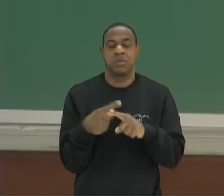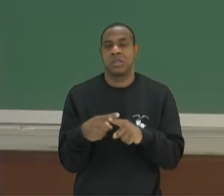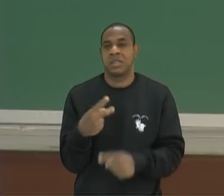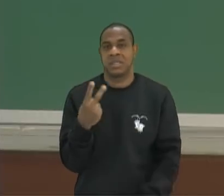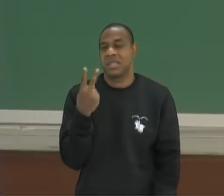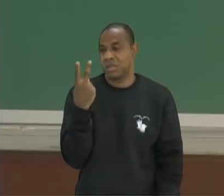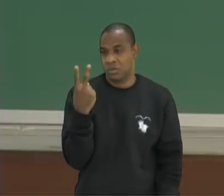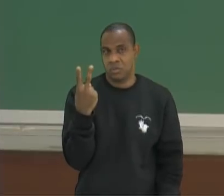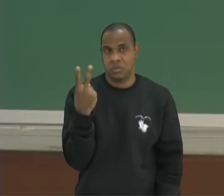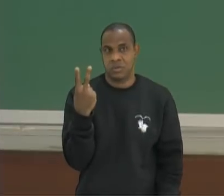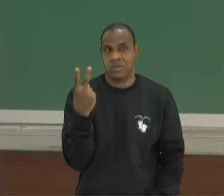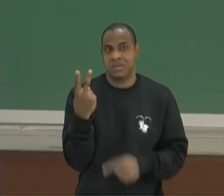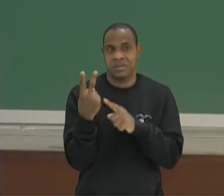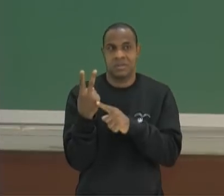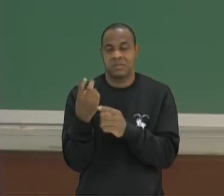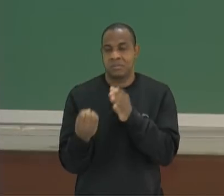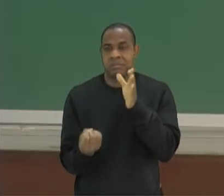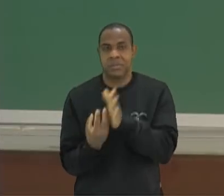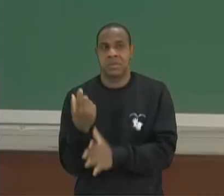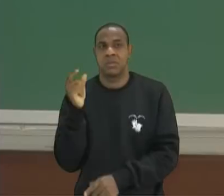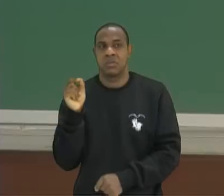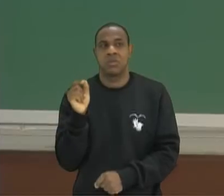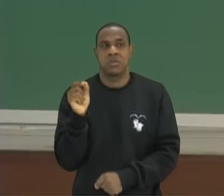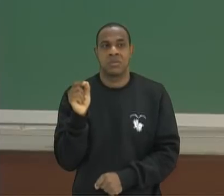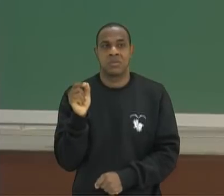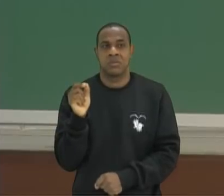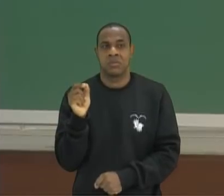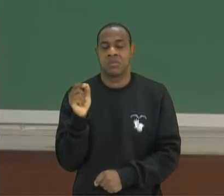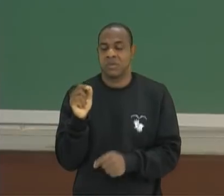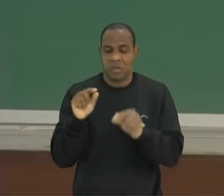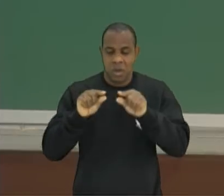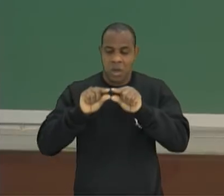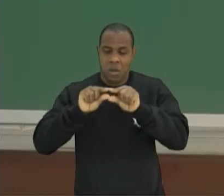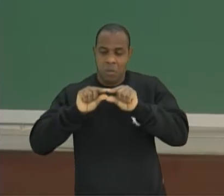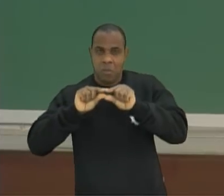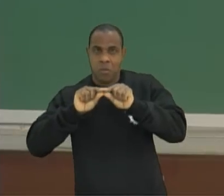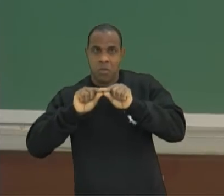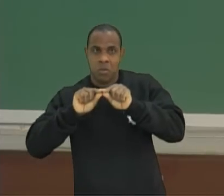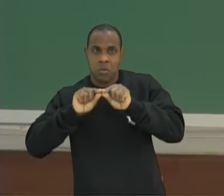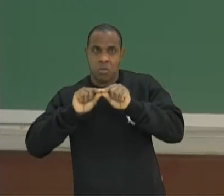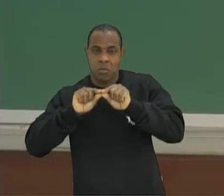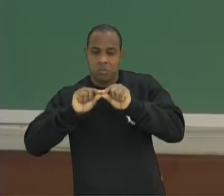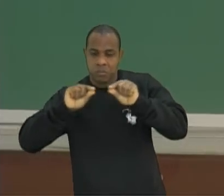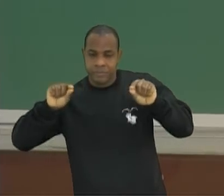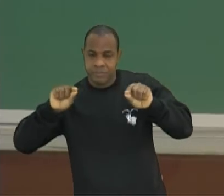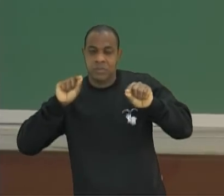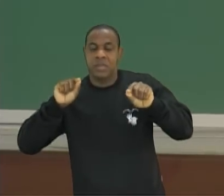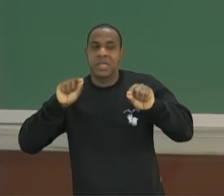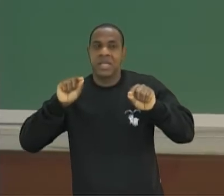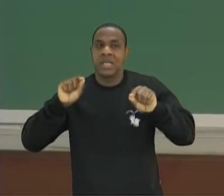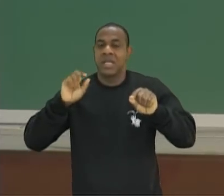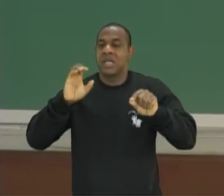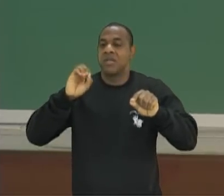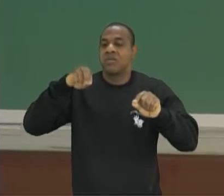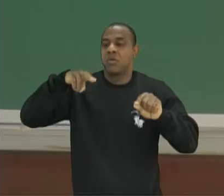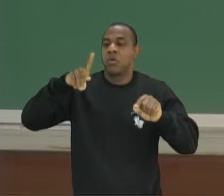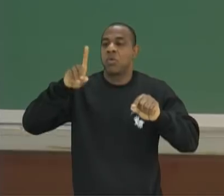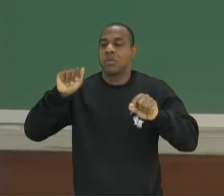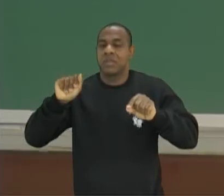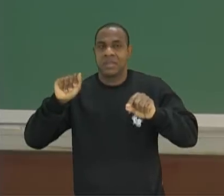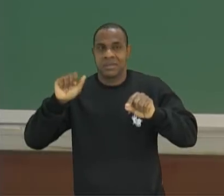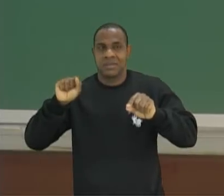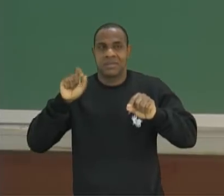componentes desse ali vão gerar o meu comprimento de onda. Se eu for analisar fazendo essa estruturação, eu vou ter